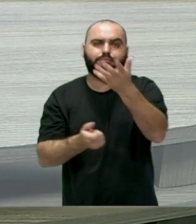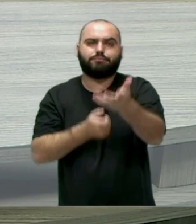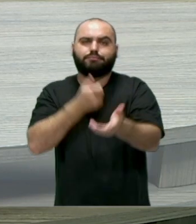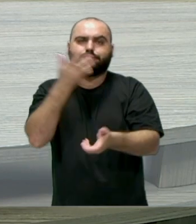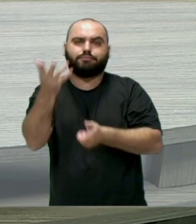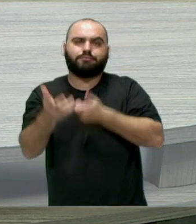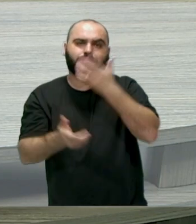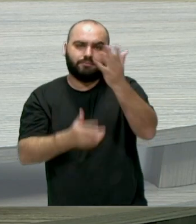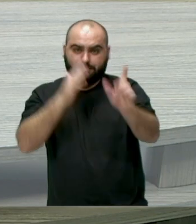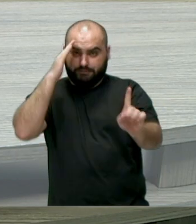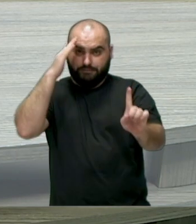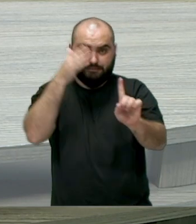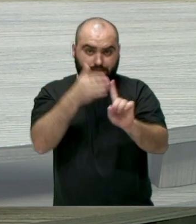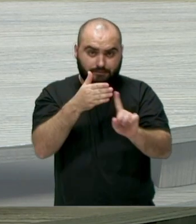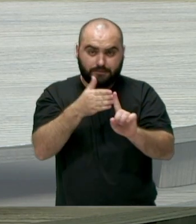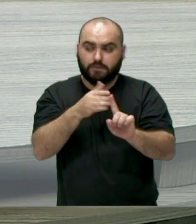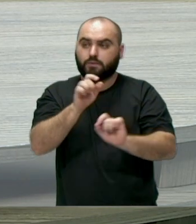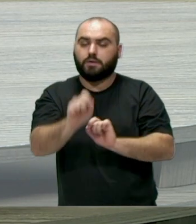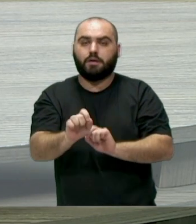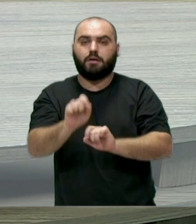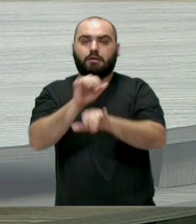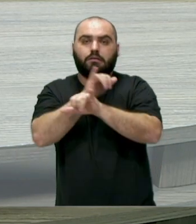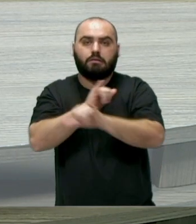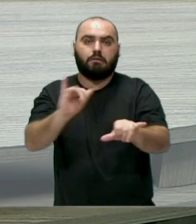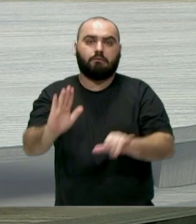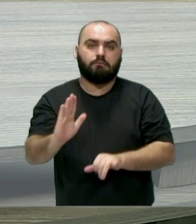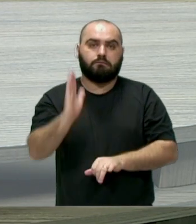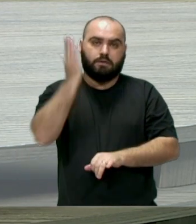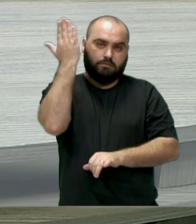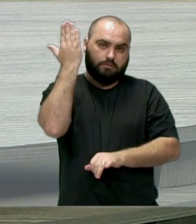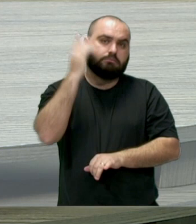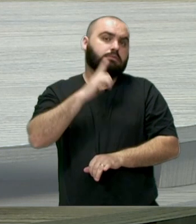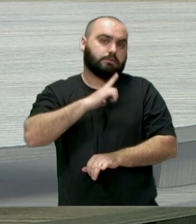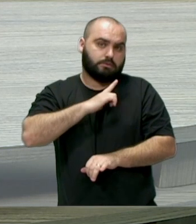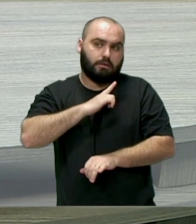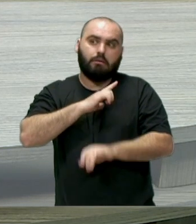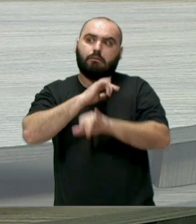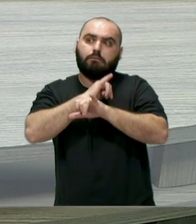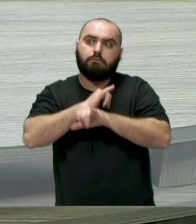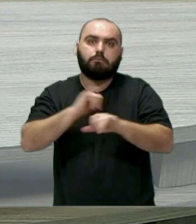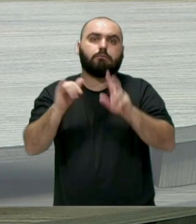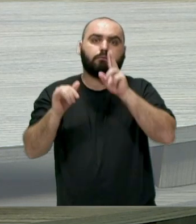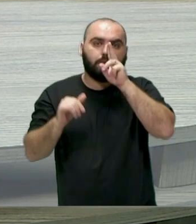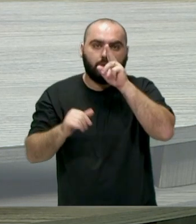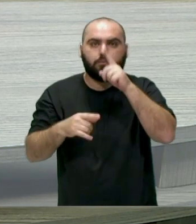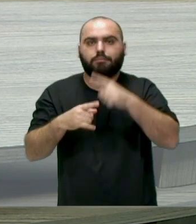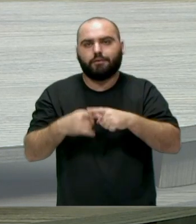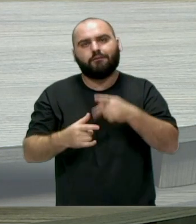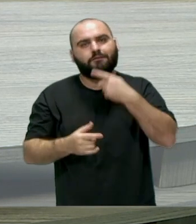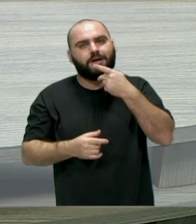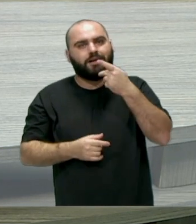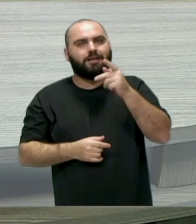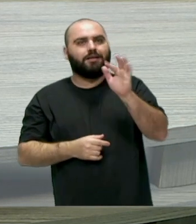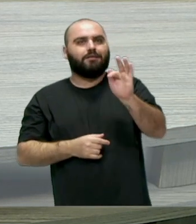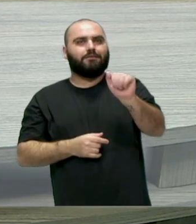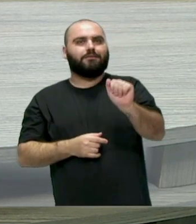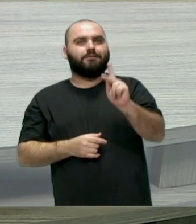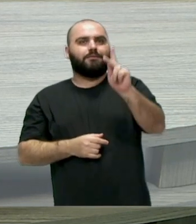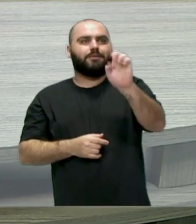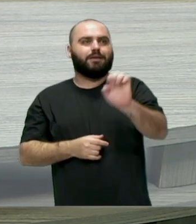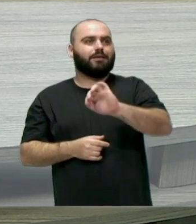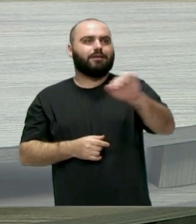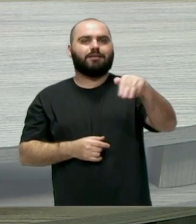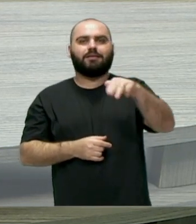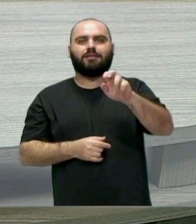mais, e principalmente na disseminação de notícias falsas, porque a gente fala fake news, né, parece um nome muito bonito, mas na